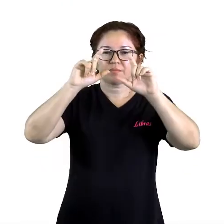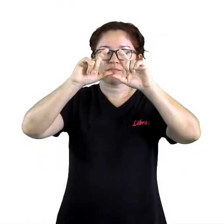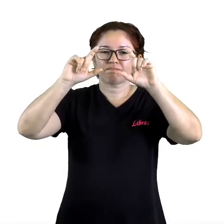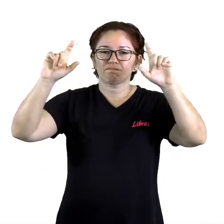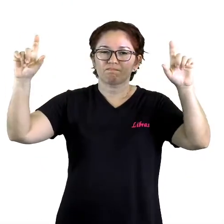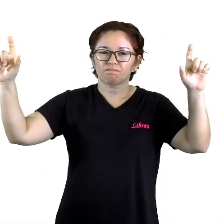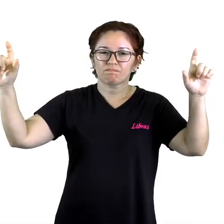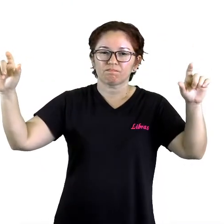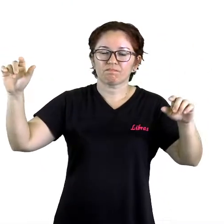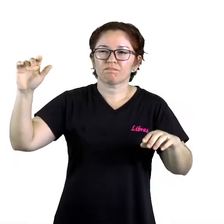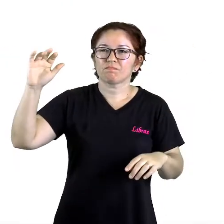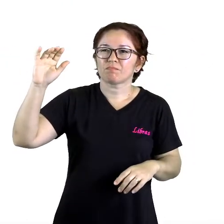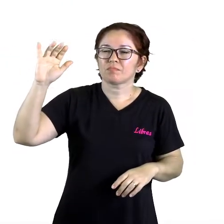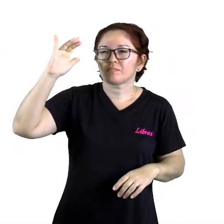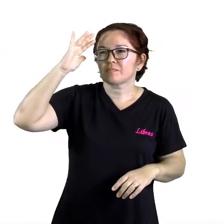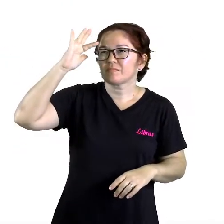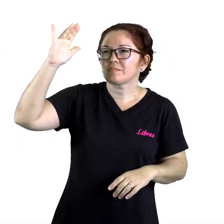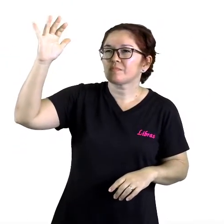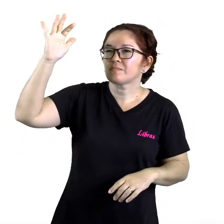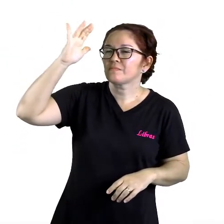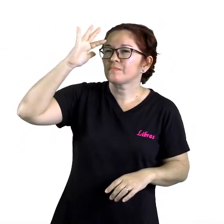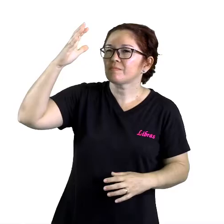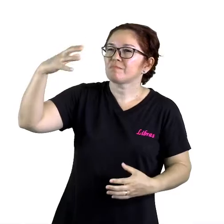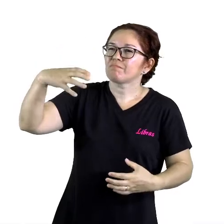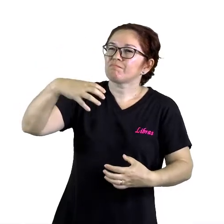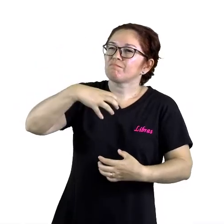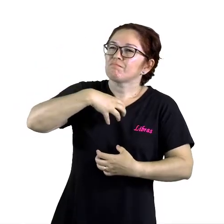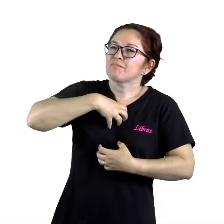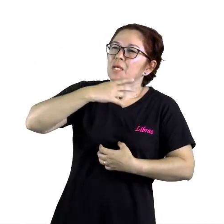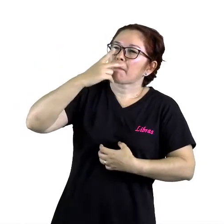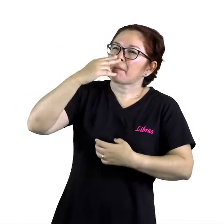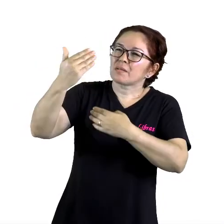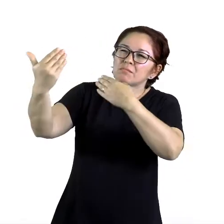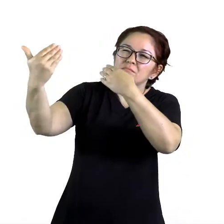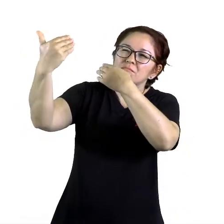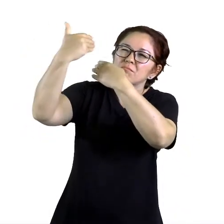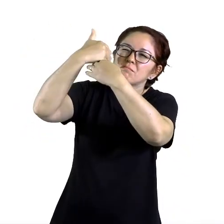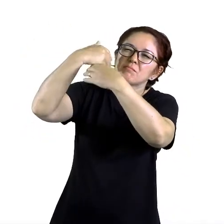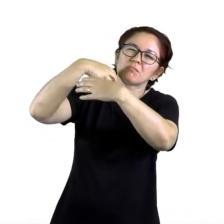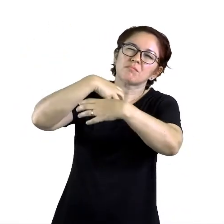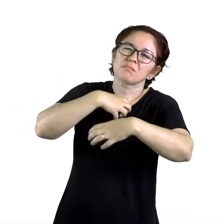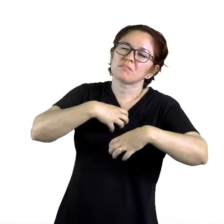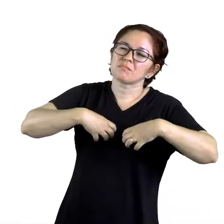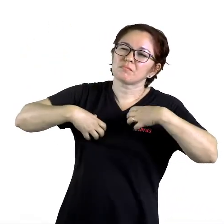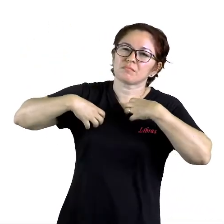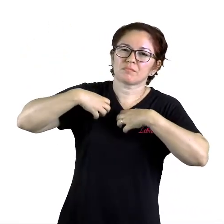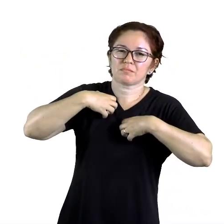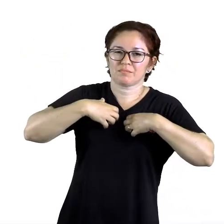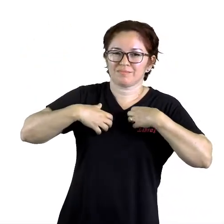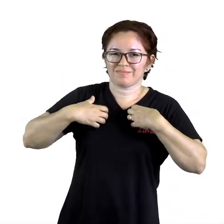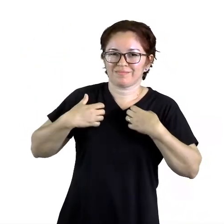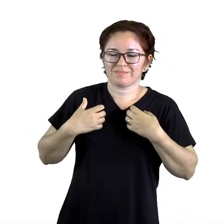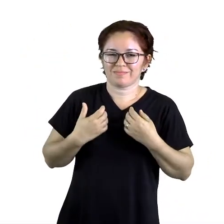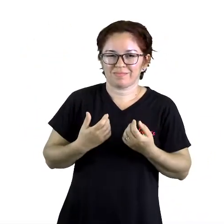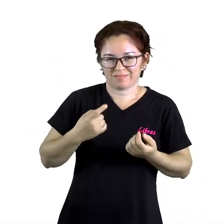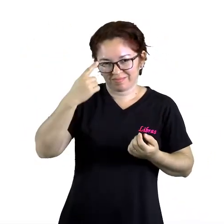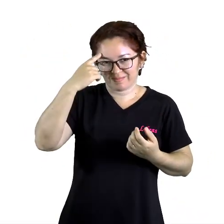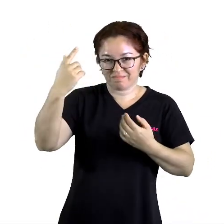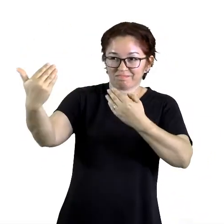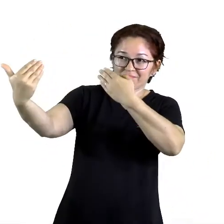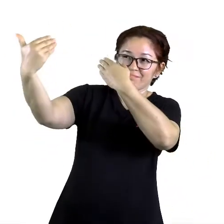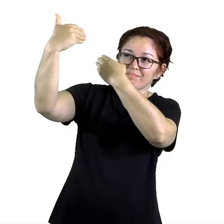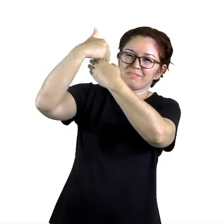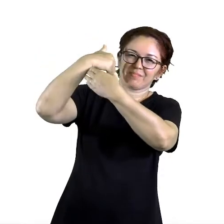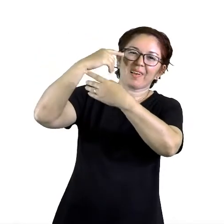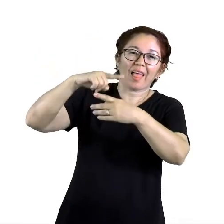meus pensamentos. Veja que o verbo invadiu apresenta um complemento para indicar o que foi invadido. Nesse